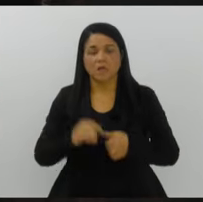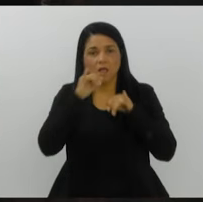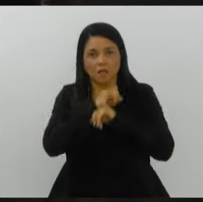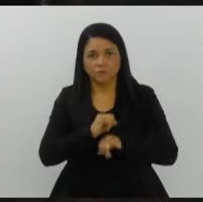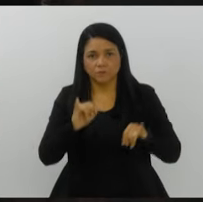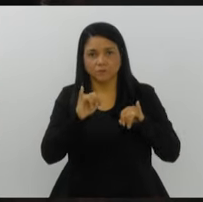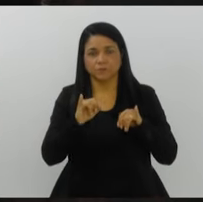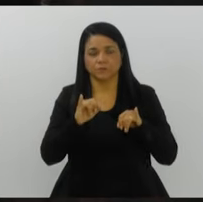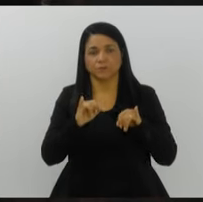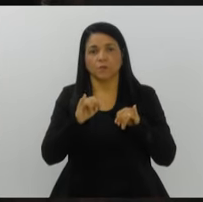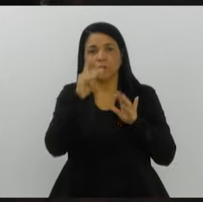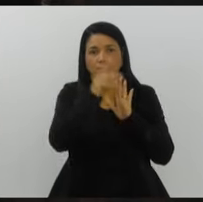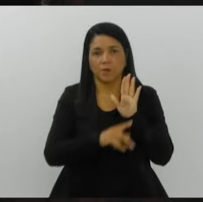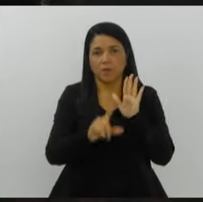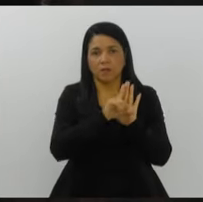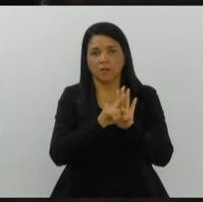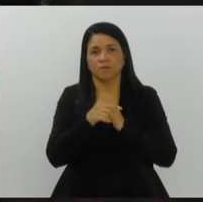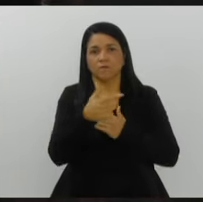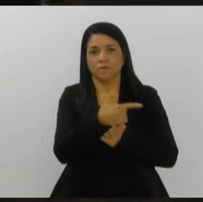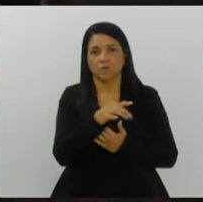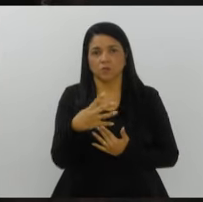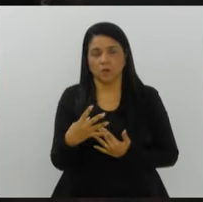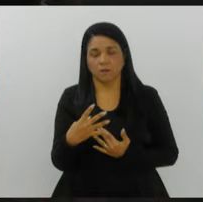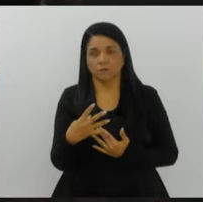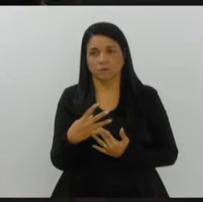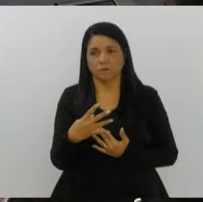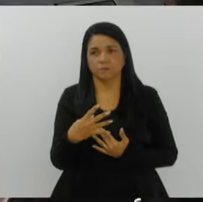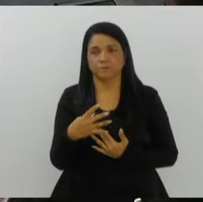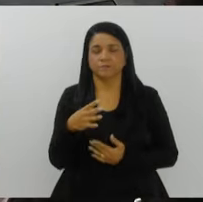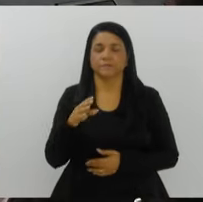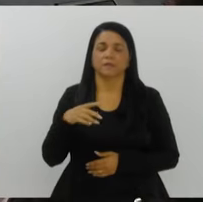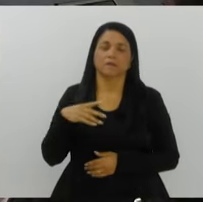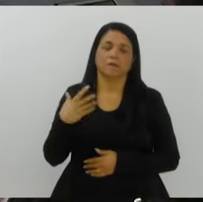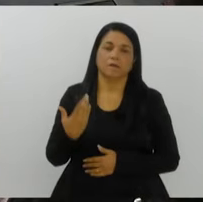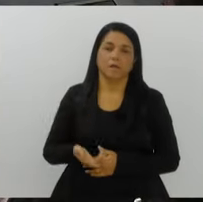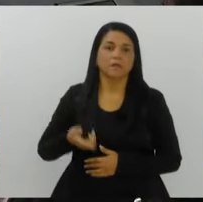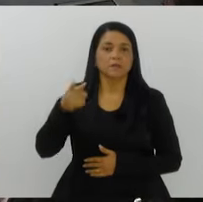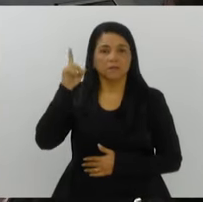Anuncio. Projeto de lei número 24. Deputado Luiz Paulo.